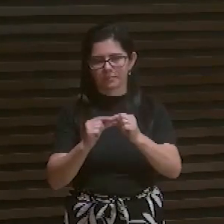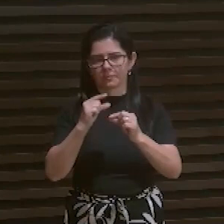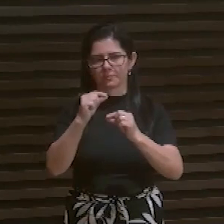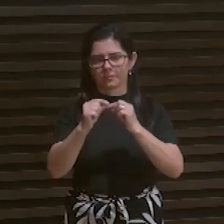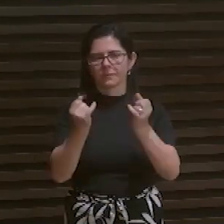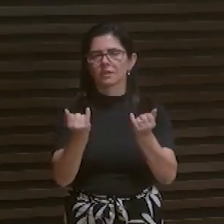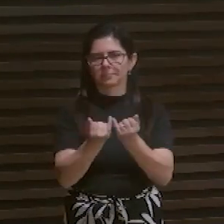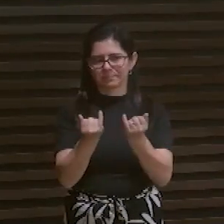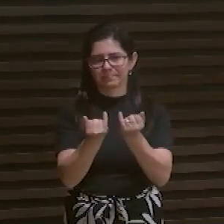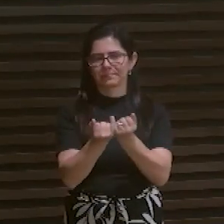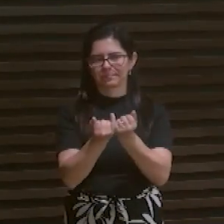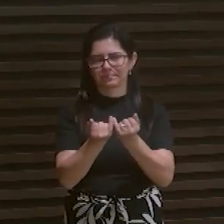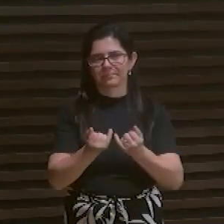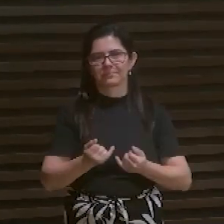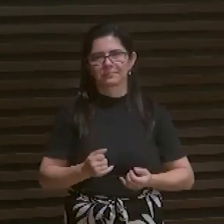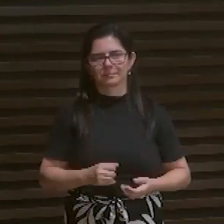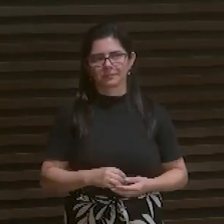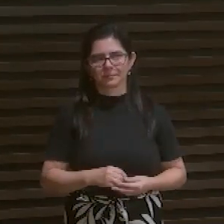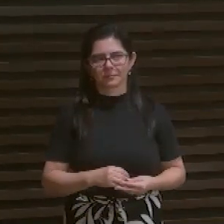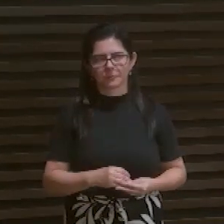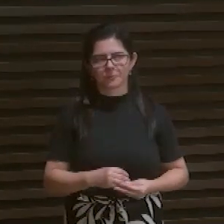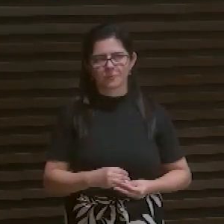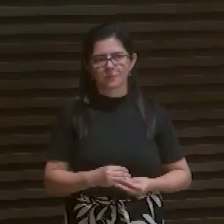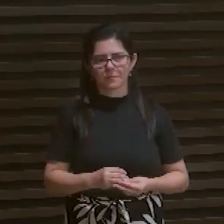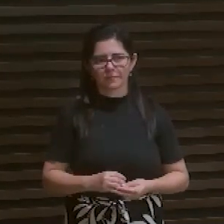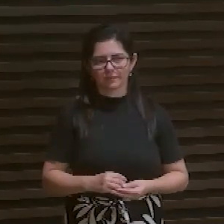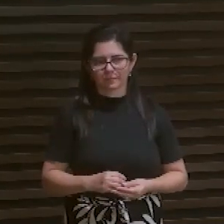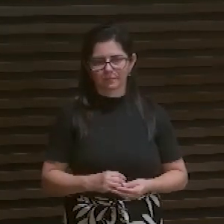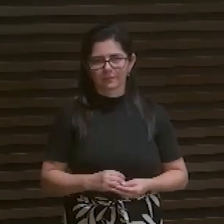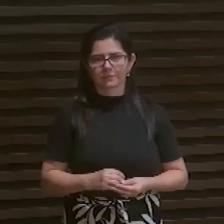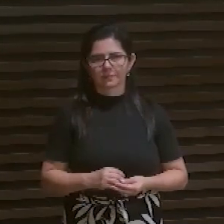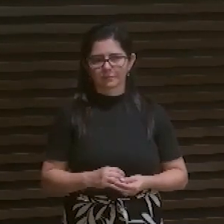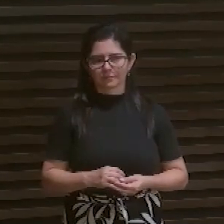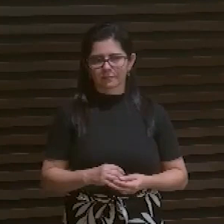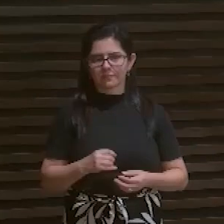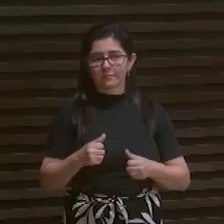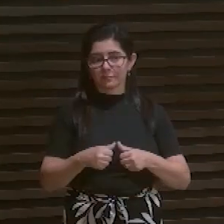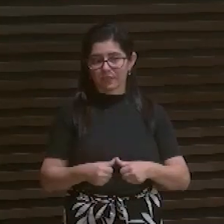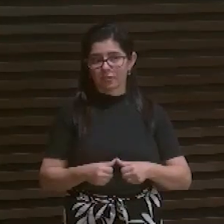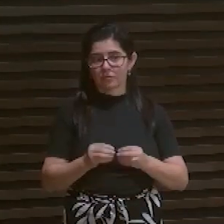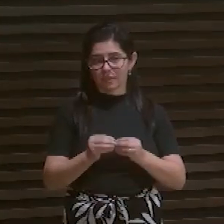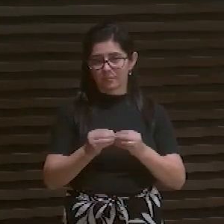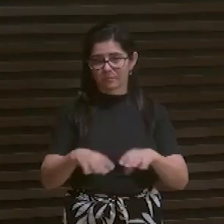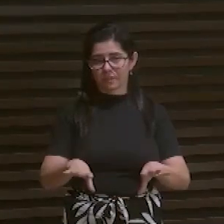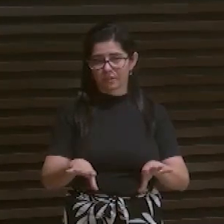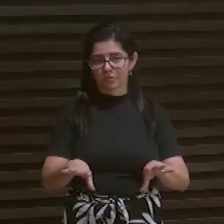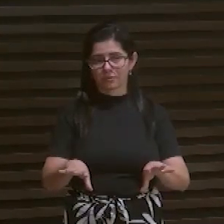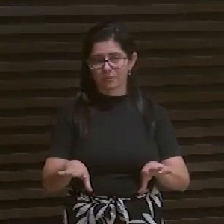sua fofoca. Isso vai criando uma ferrugem na igreja e a palavra fala que Deus vai te destruir.